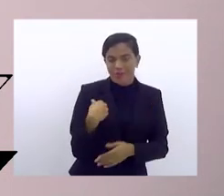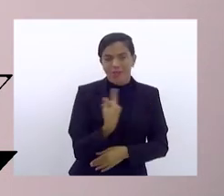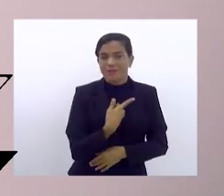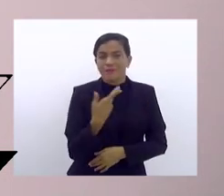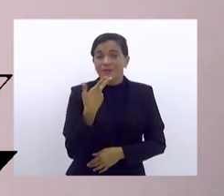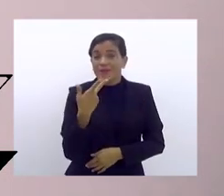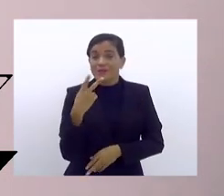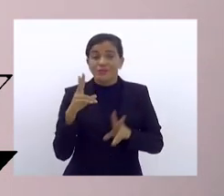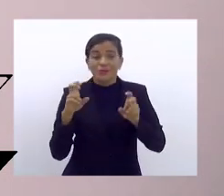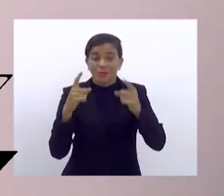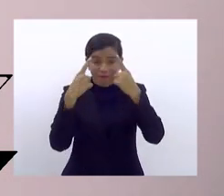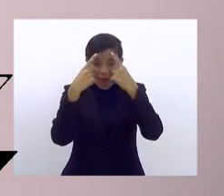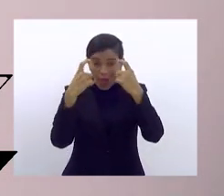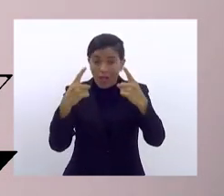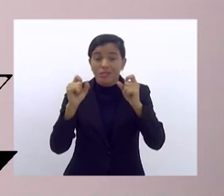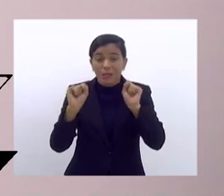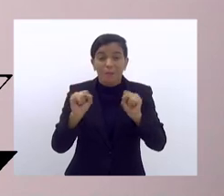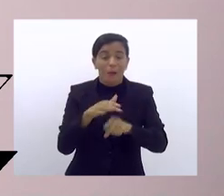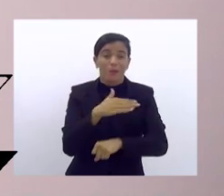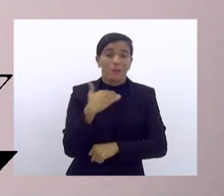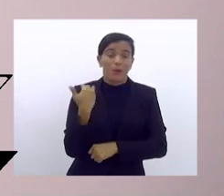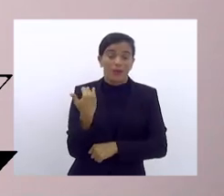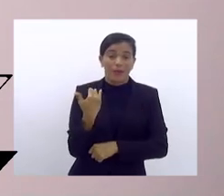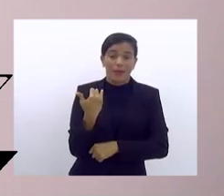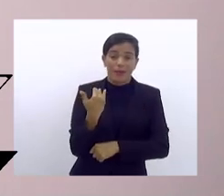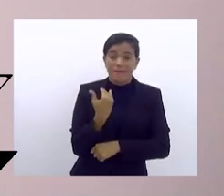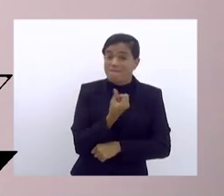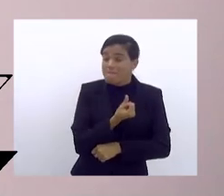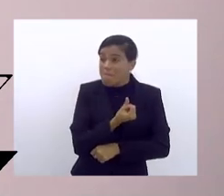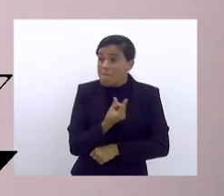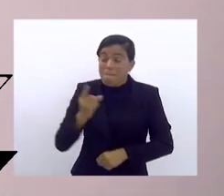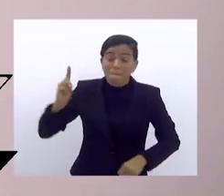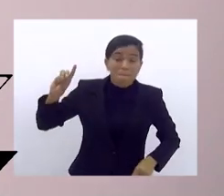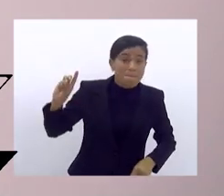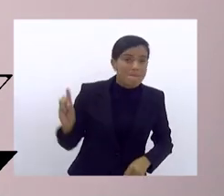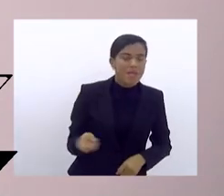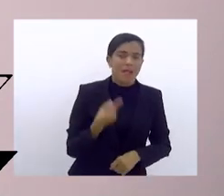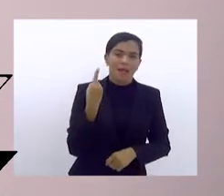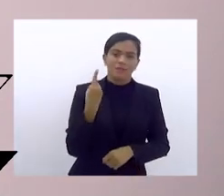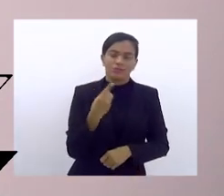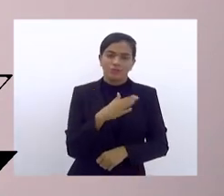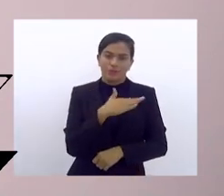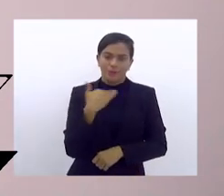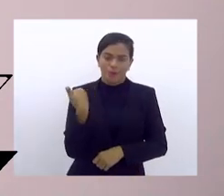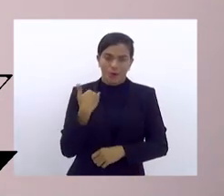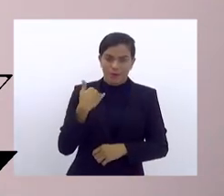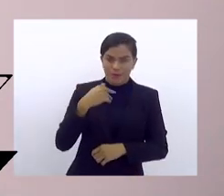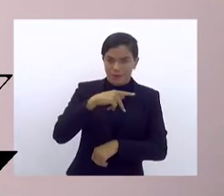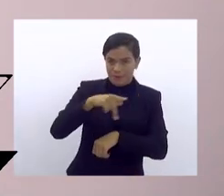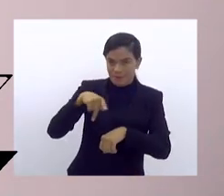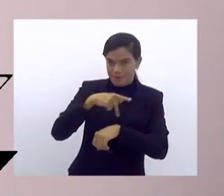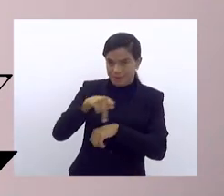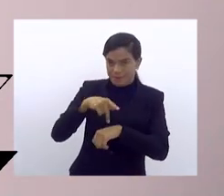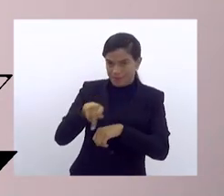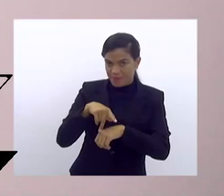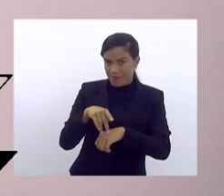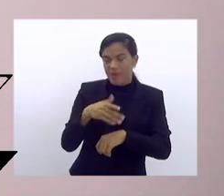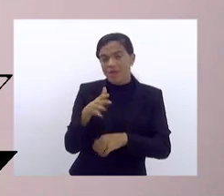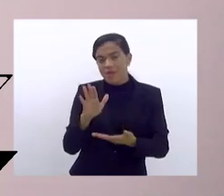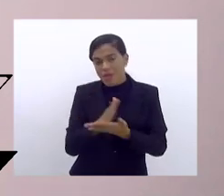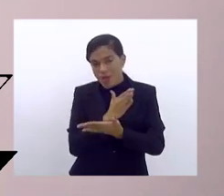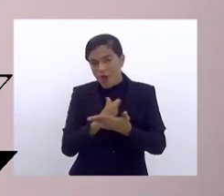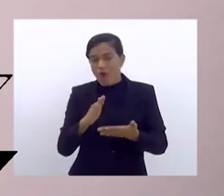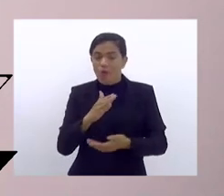de violências letais que envolvem milhares de mortes por ano e adolescentes no país e algumas centenas de mortes